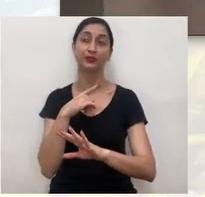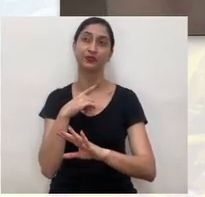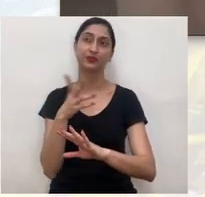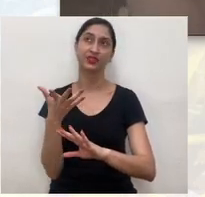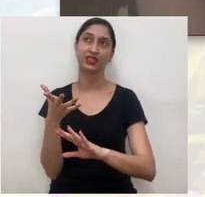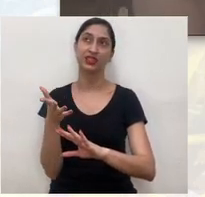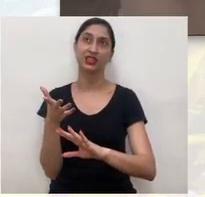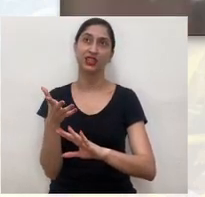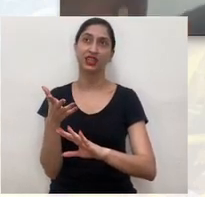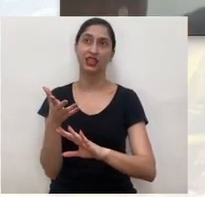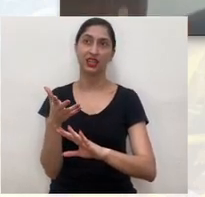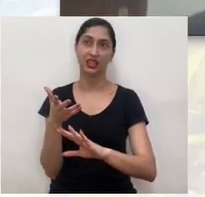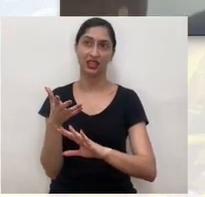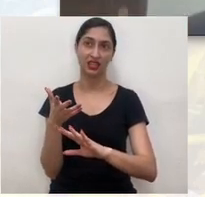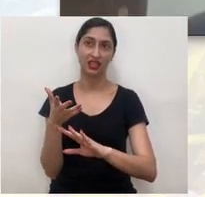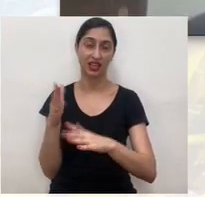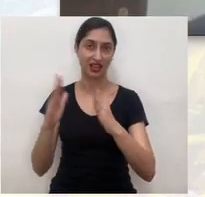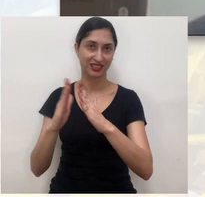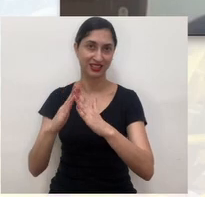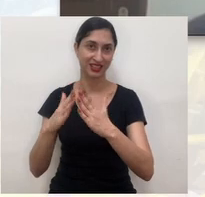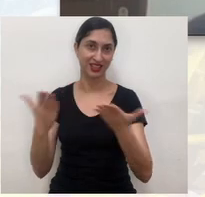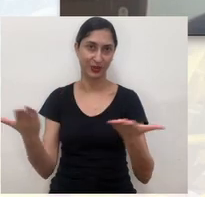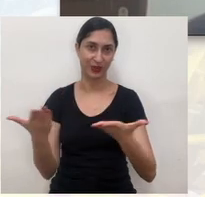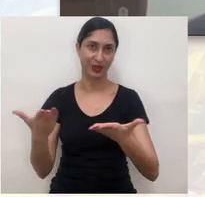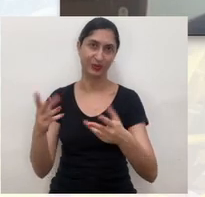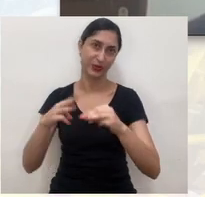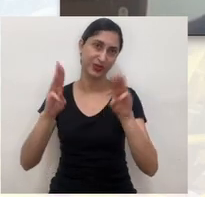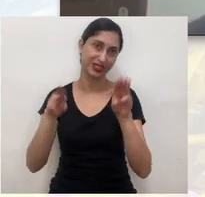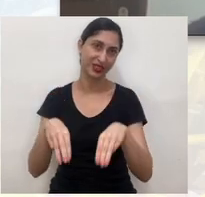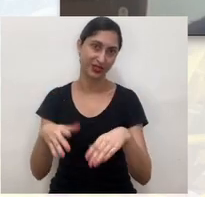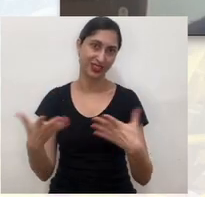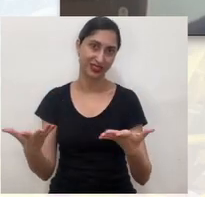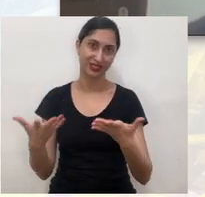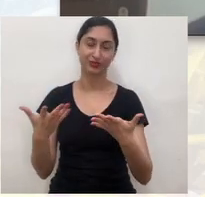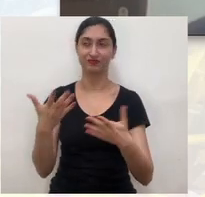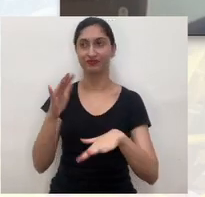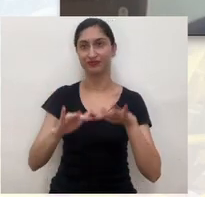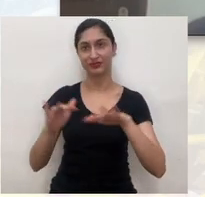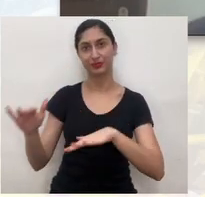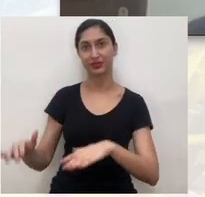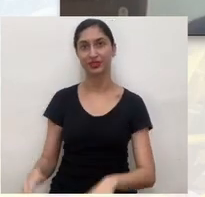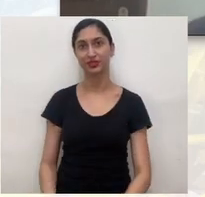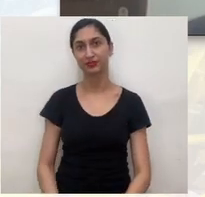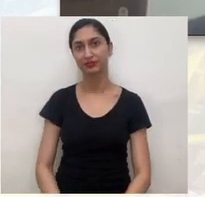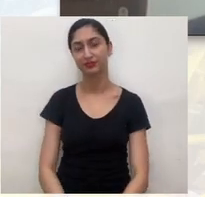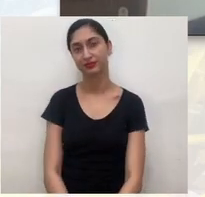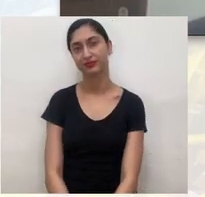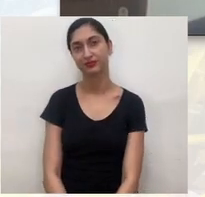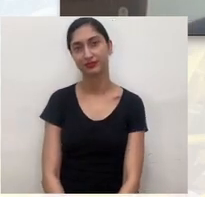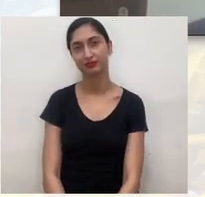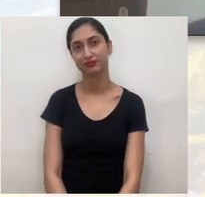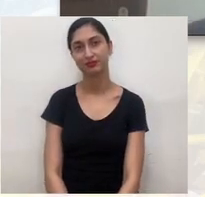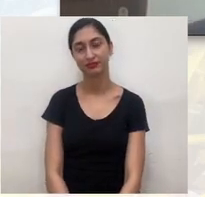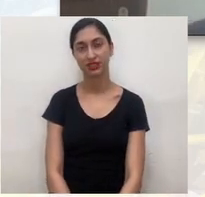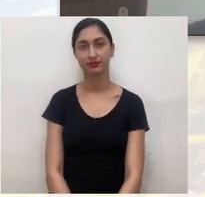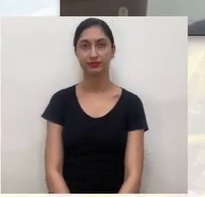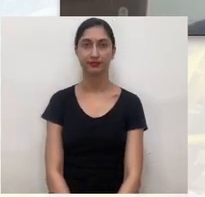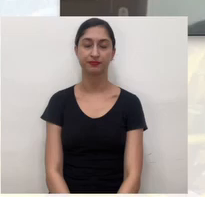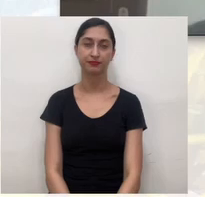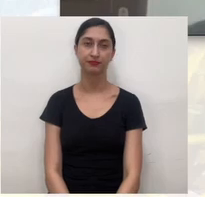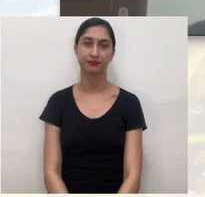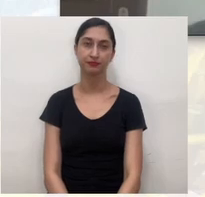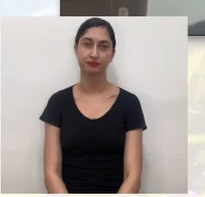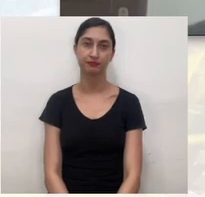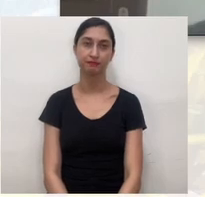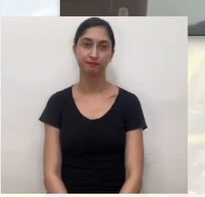sua fala foi interessante ver que talvez seja mais uma questão de circulação de públicos, né? Mas